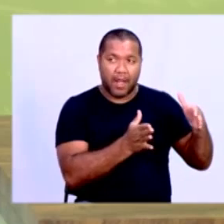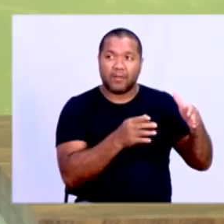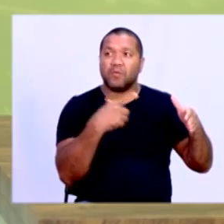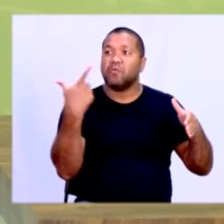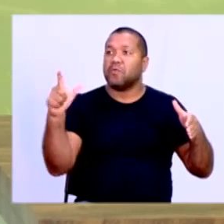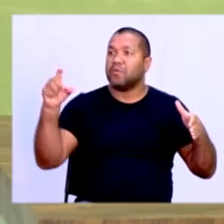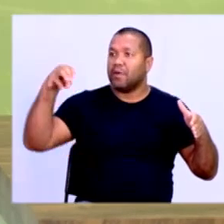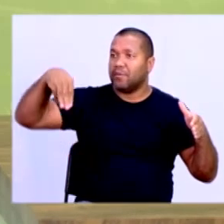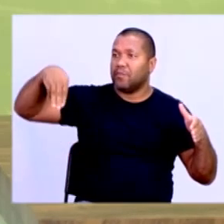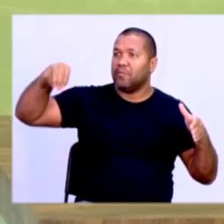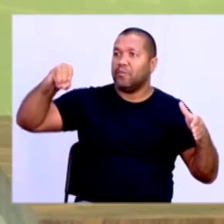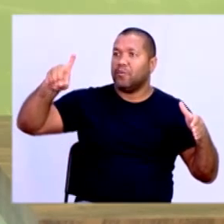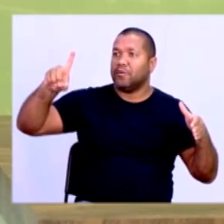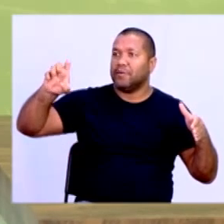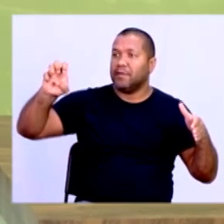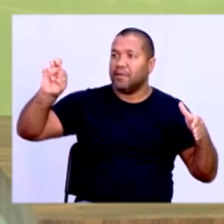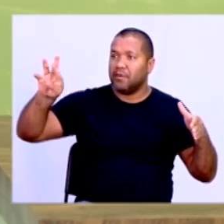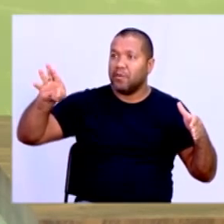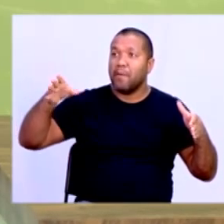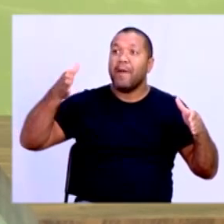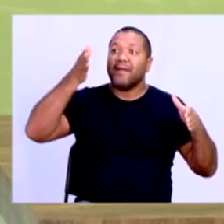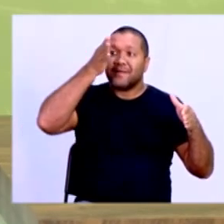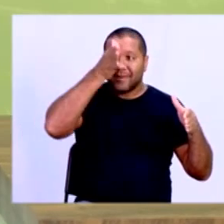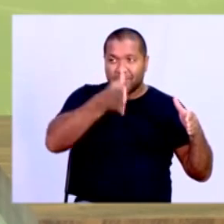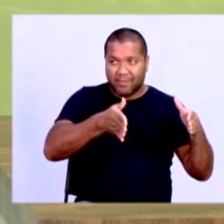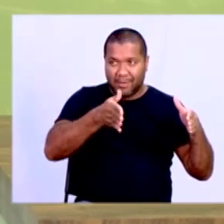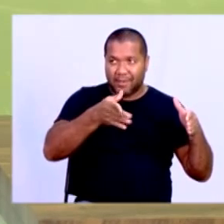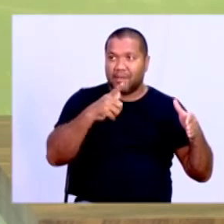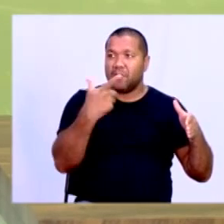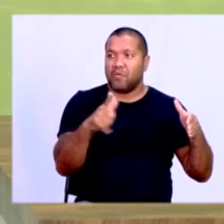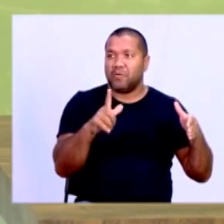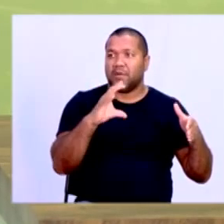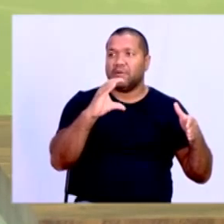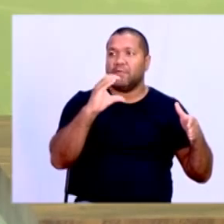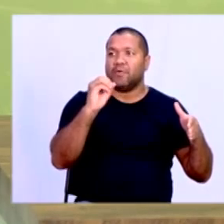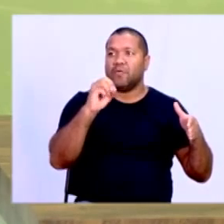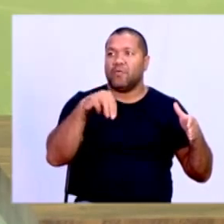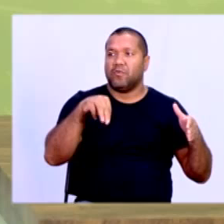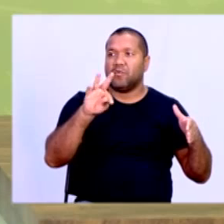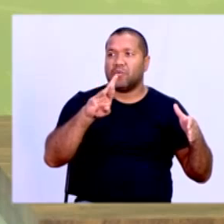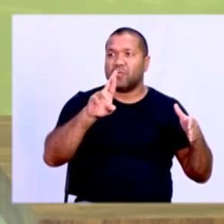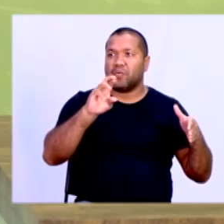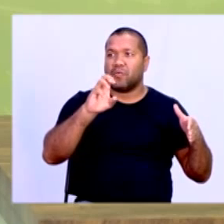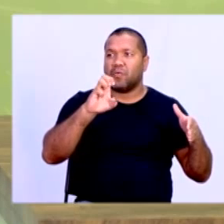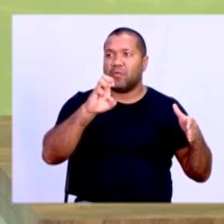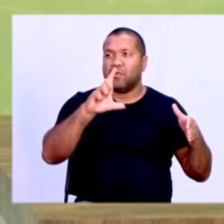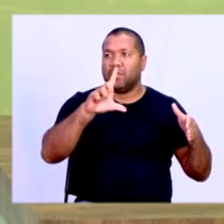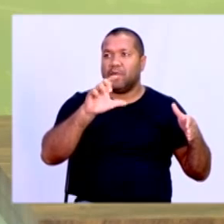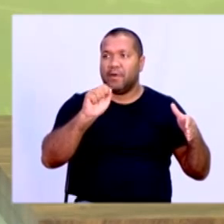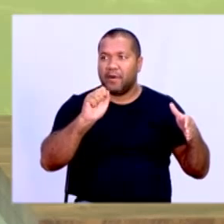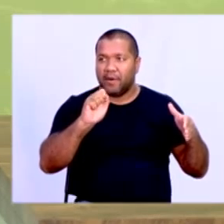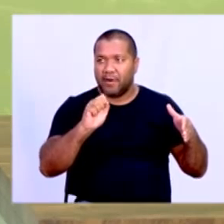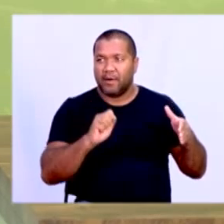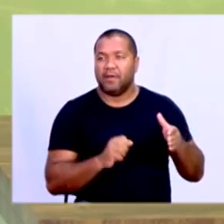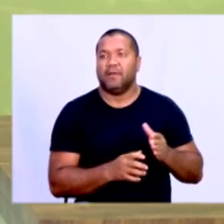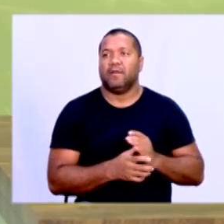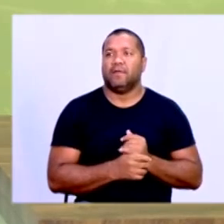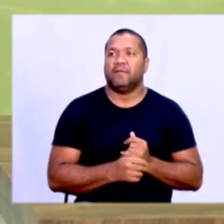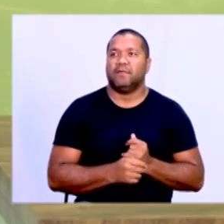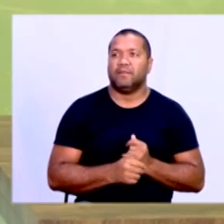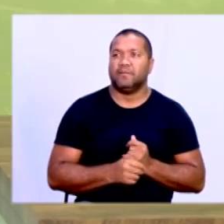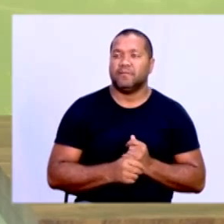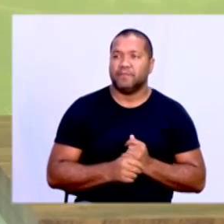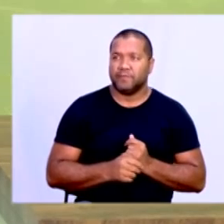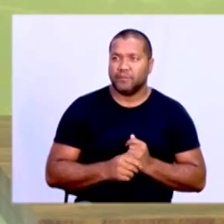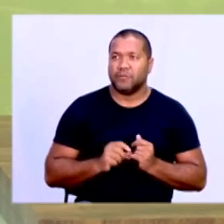assunto que está no meio, assim, que é o controller, que vai gerenciar o que vai ser mostrado ou não vai ser mostrado pela visão. Então, só para deixar